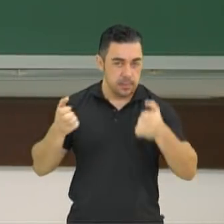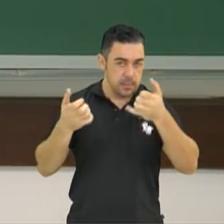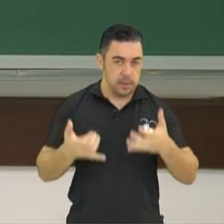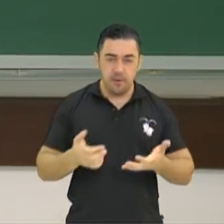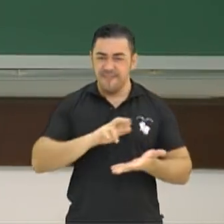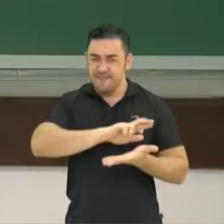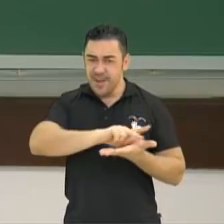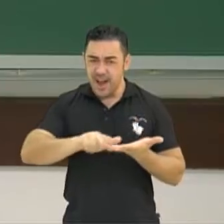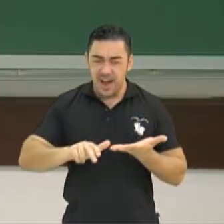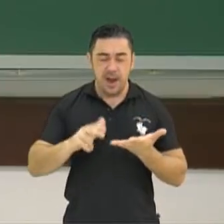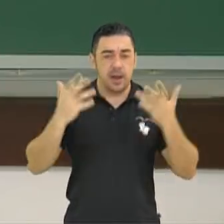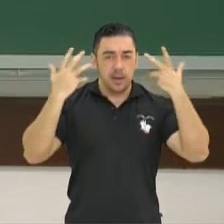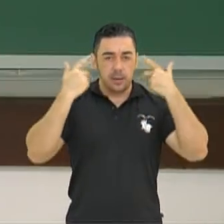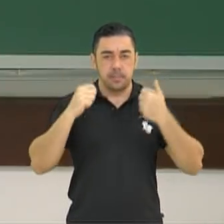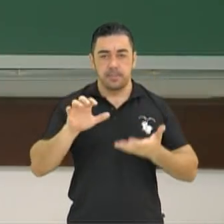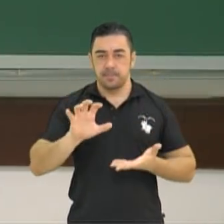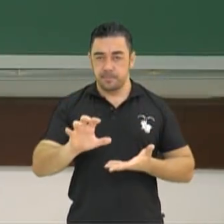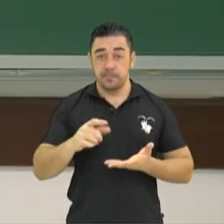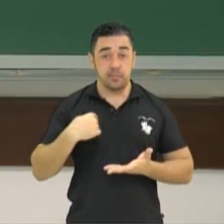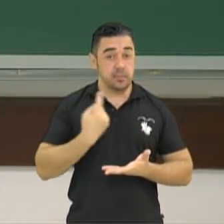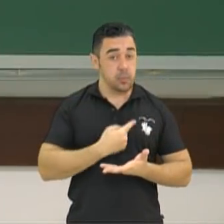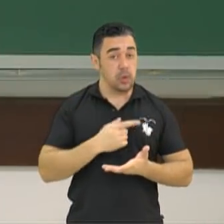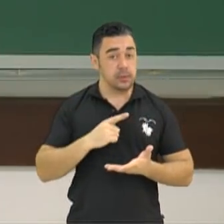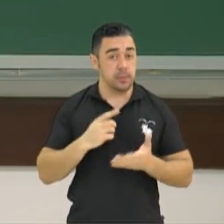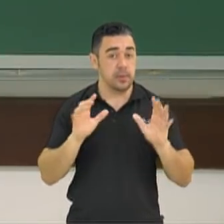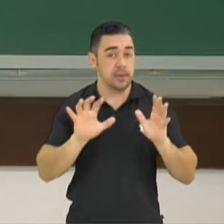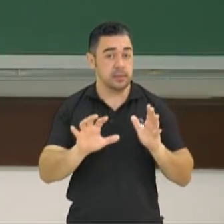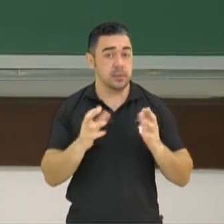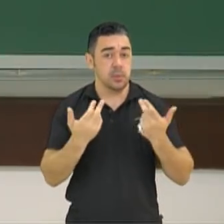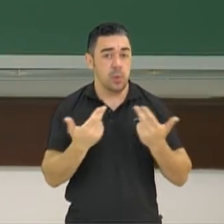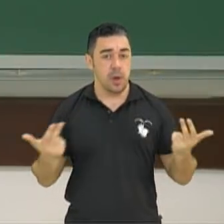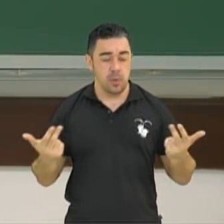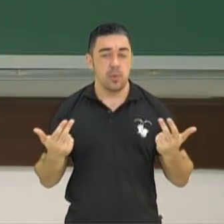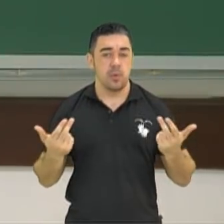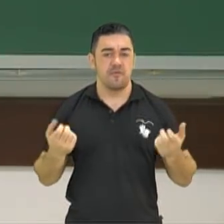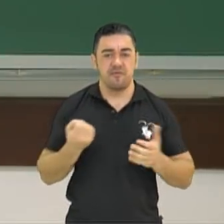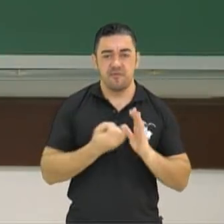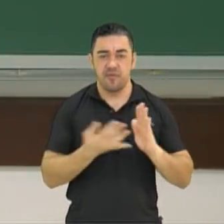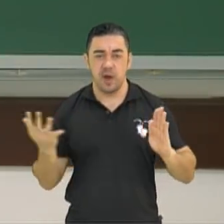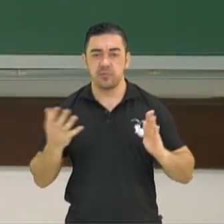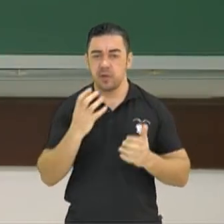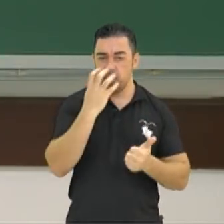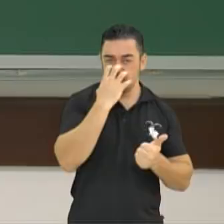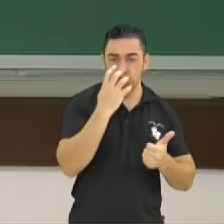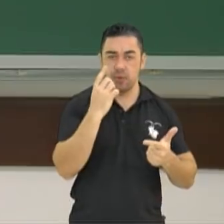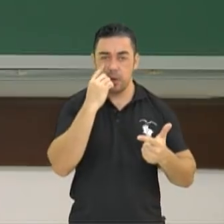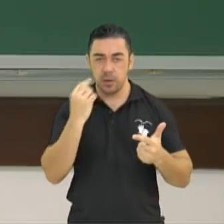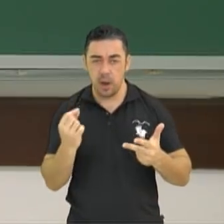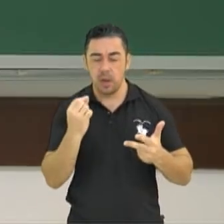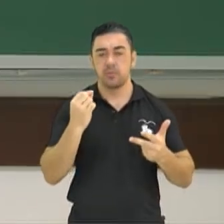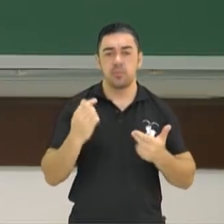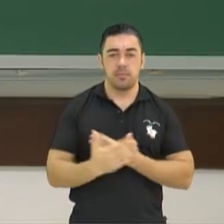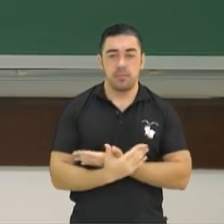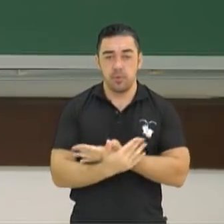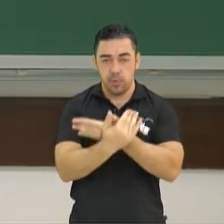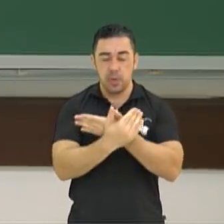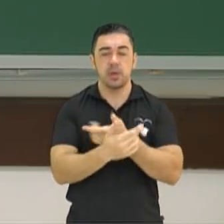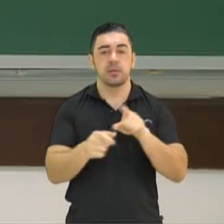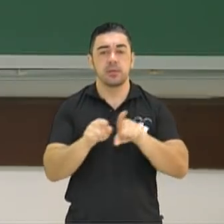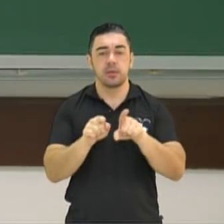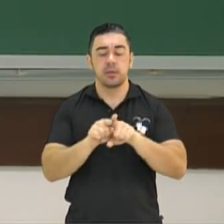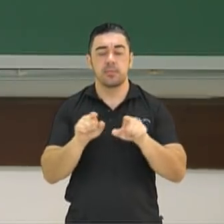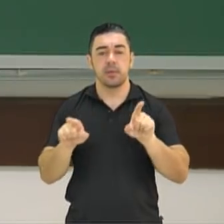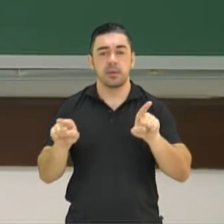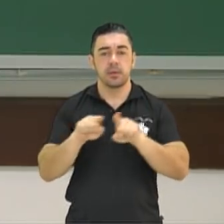que é assim, que a gente compartilha essa estrutura com vários, né? Desde ali de cachorro, de gato, de borboleta, e ainda fala aqui dos dinossauros.